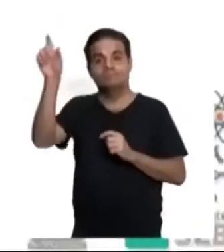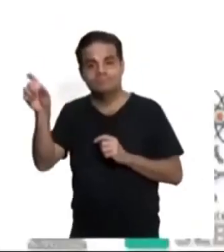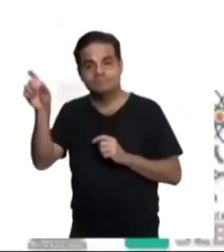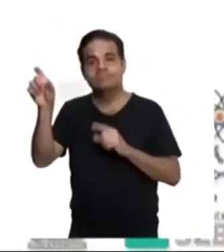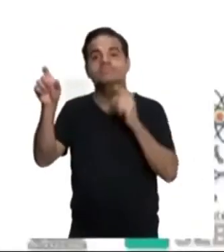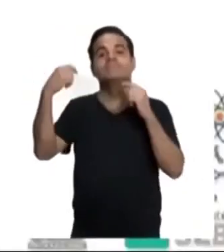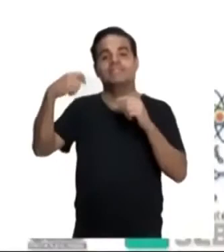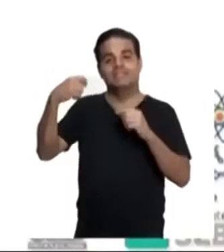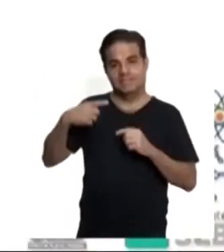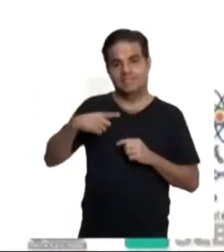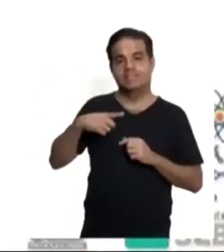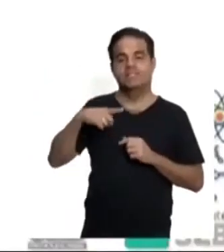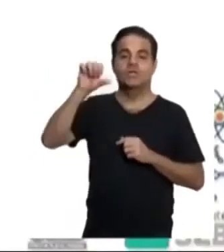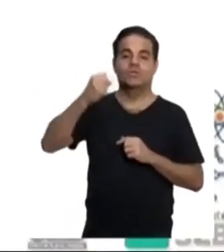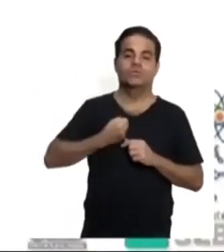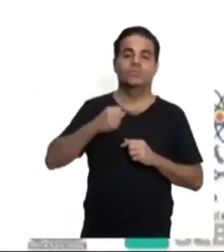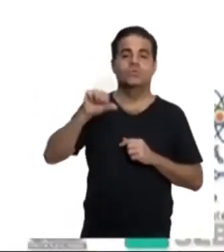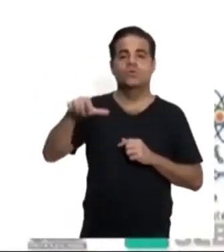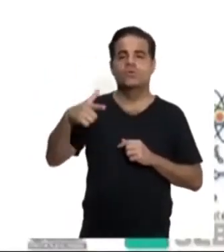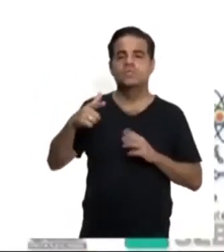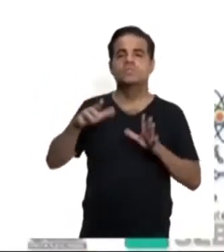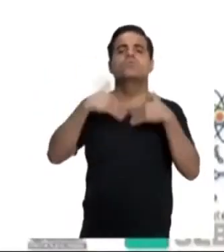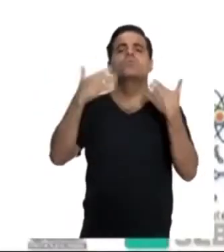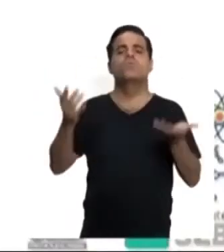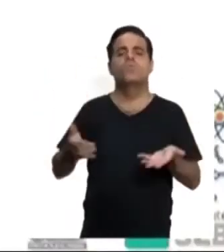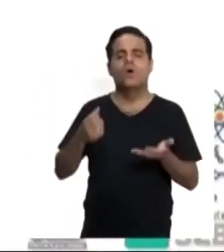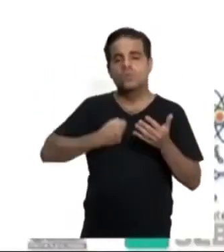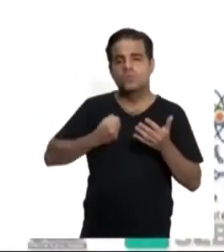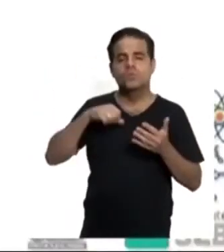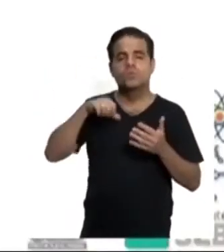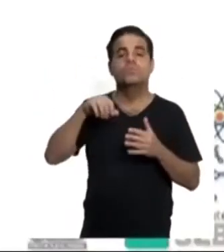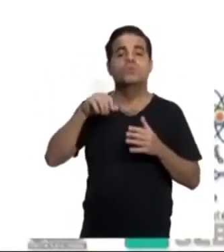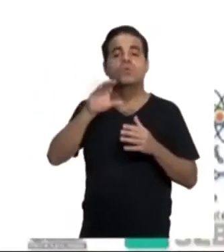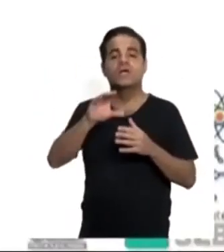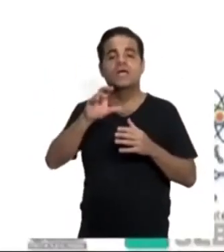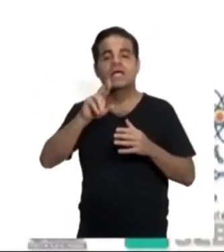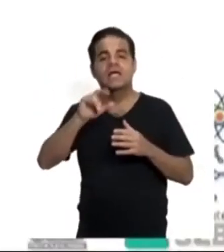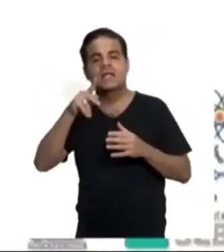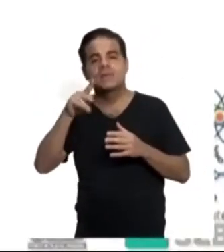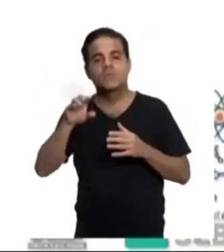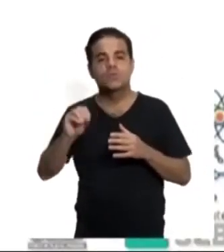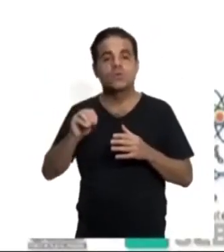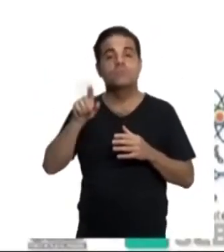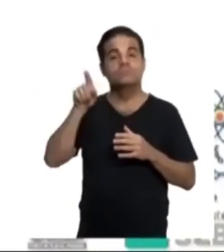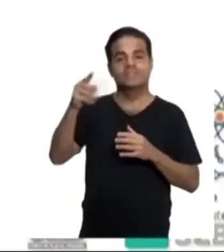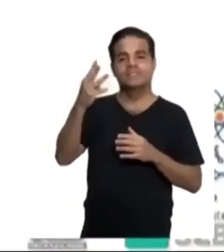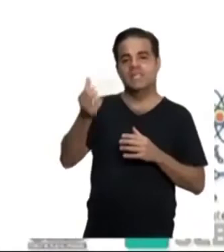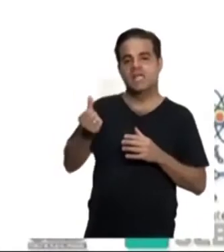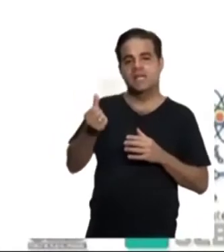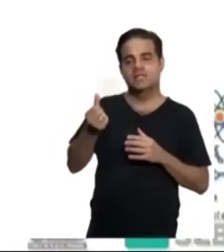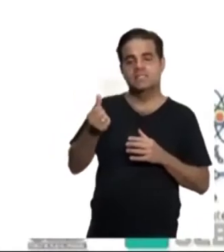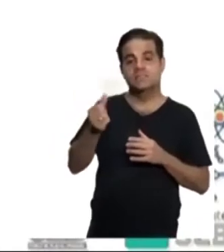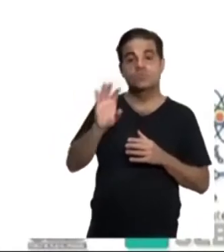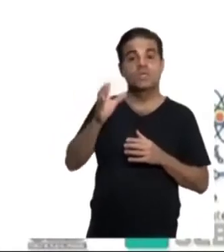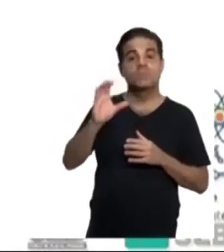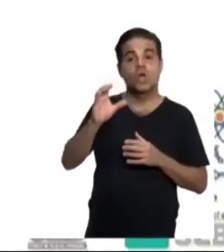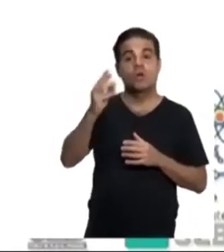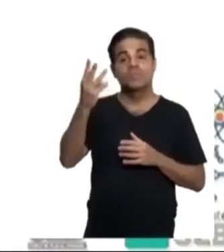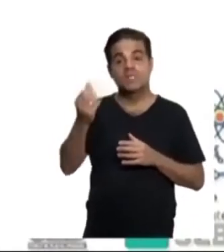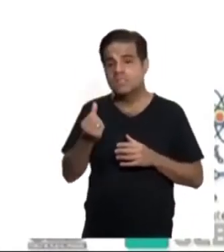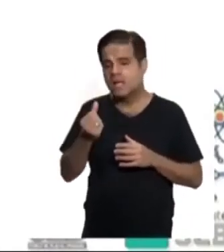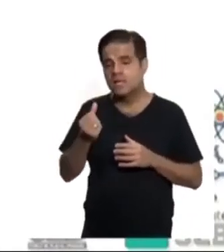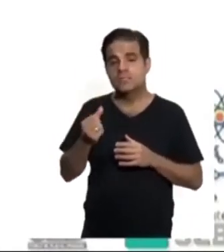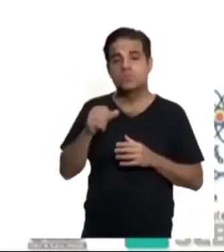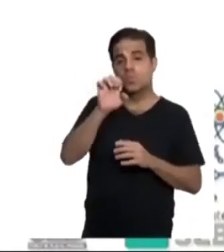92. Qual é o número atômico do criptônio? Está aqui, 36. Ora, 36 com E que eu